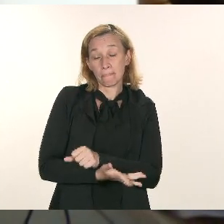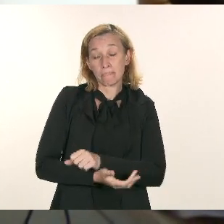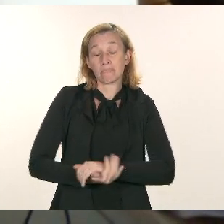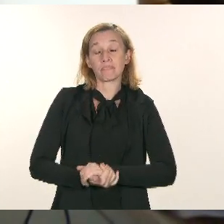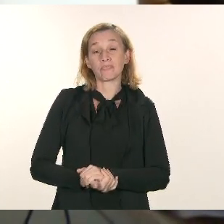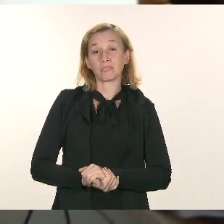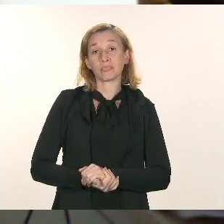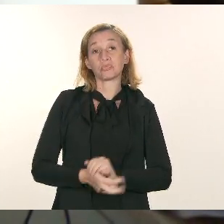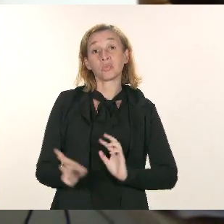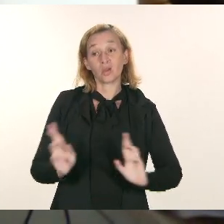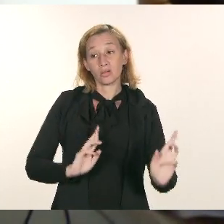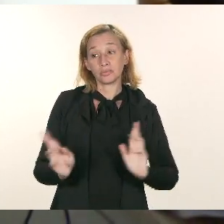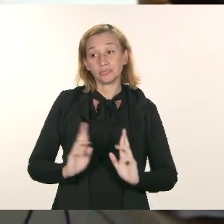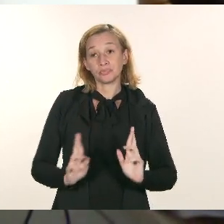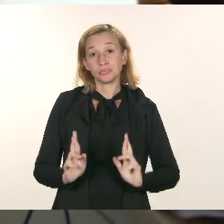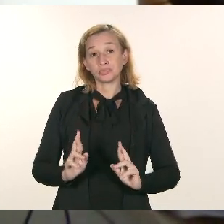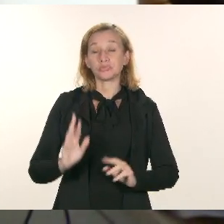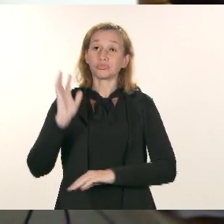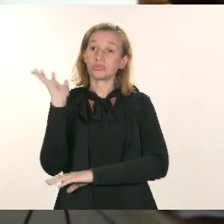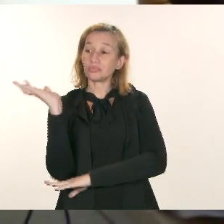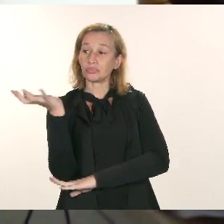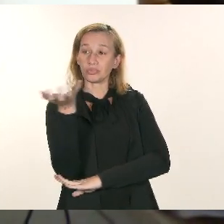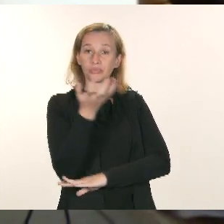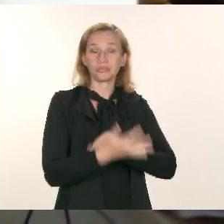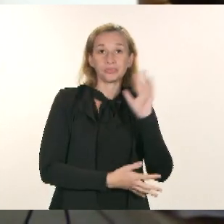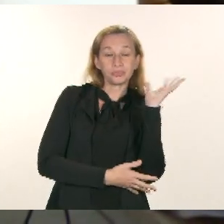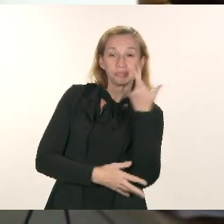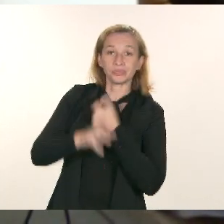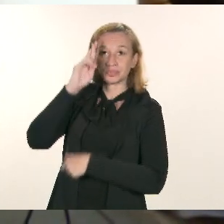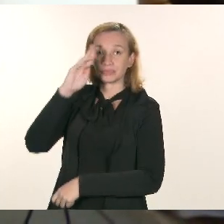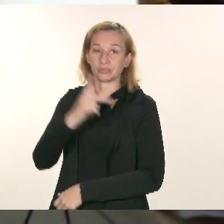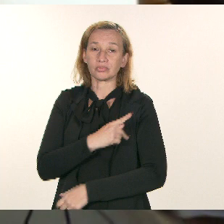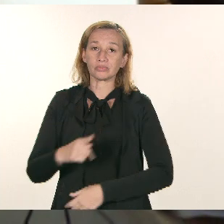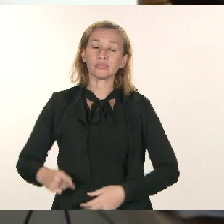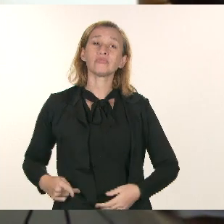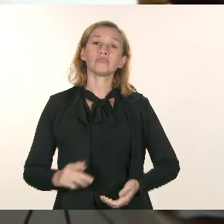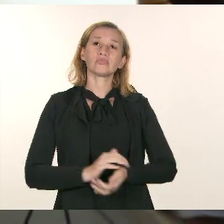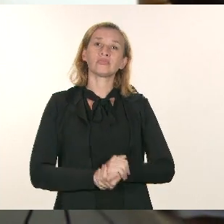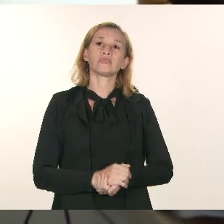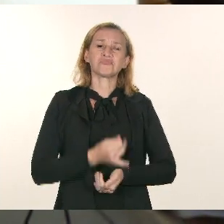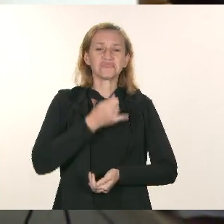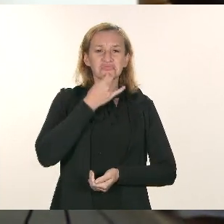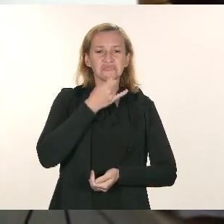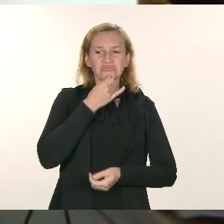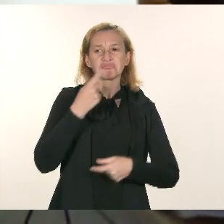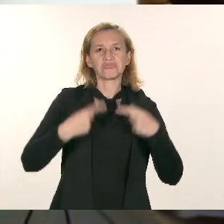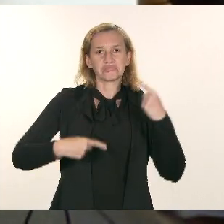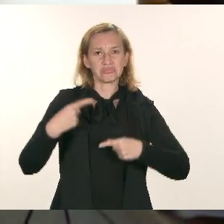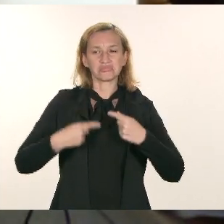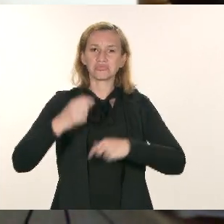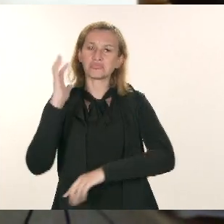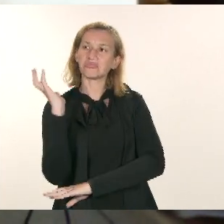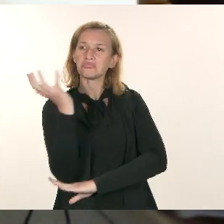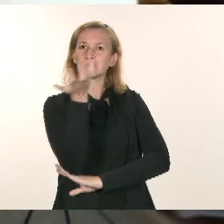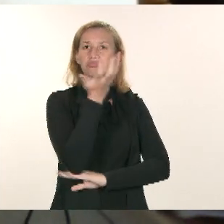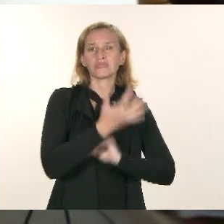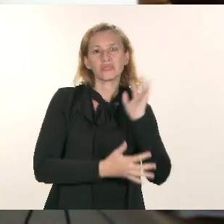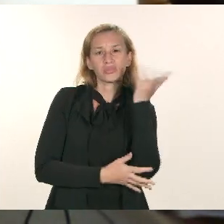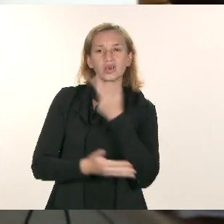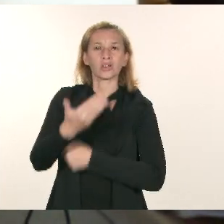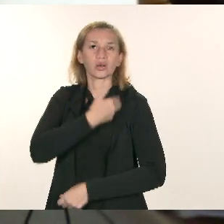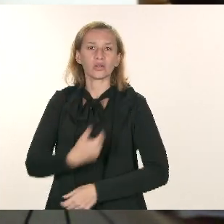Em relação ao meio ambiente, senhor presidente, foi devastadora a política ambiental do governo